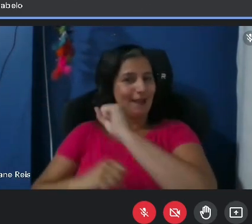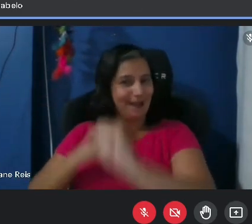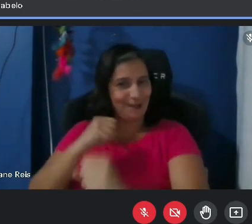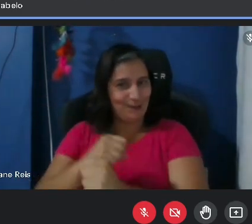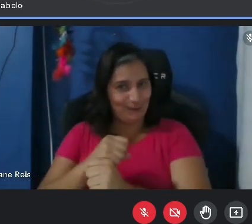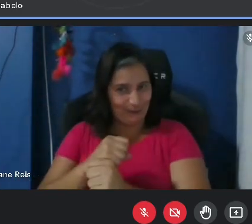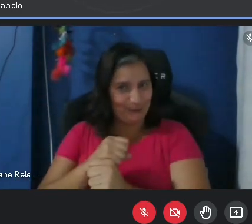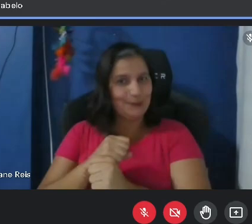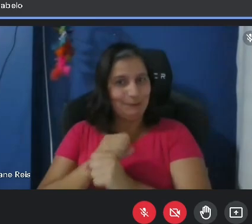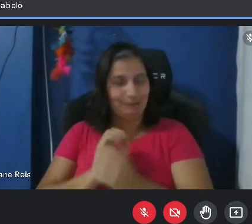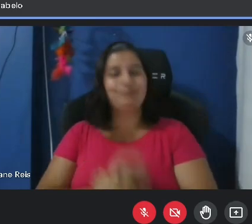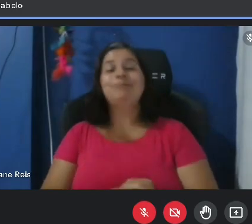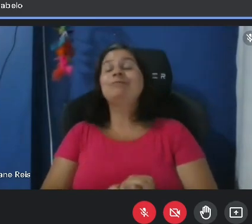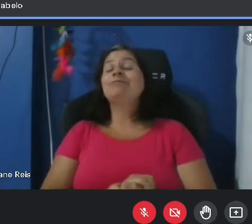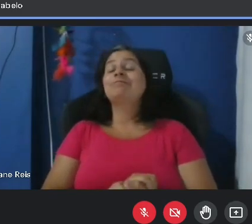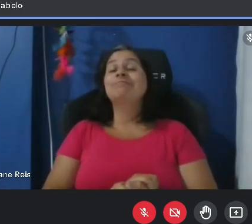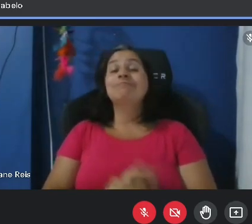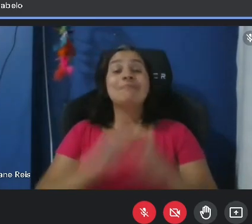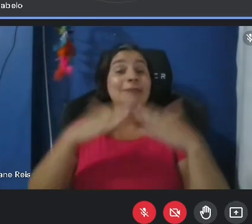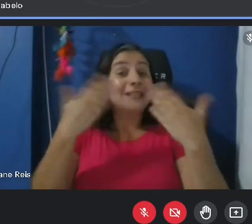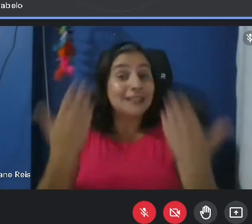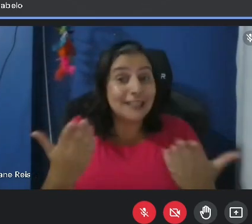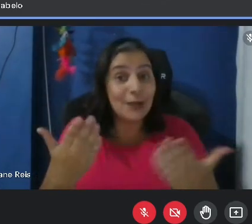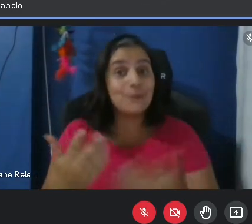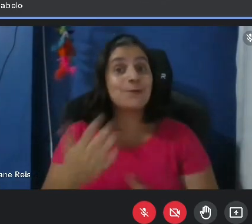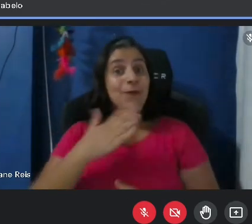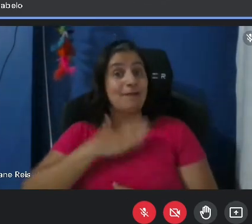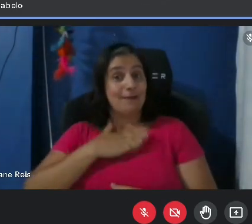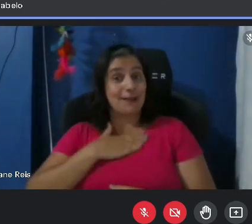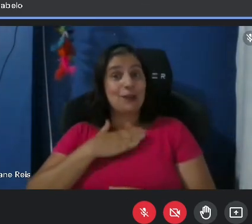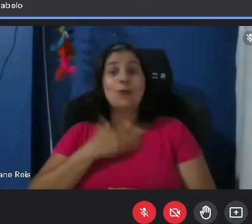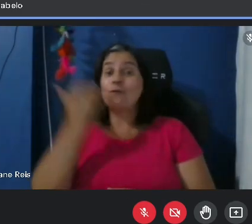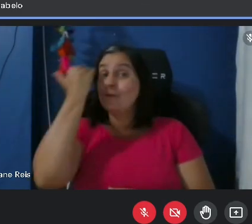O que acontece? Então, em